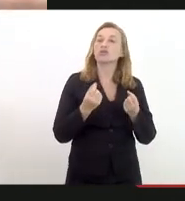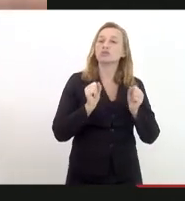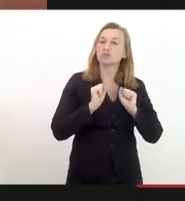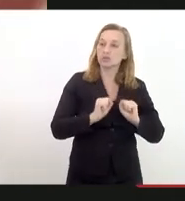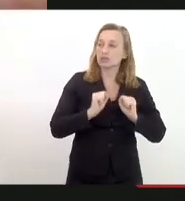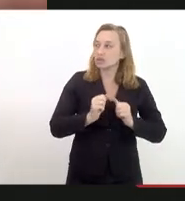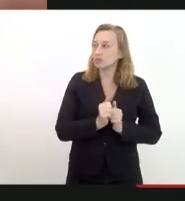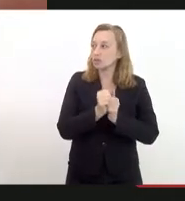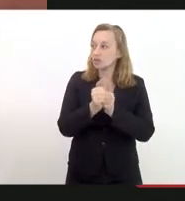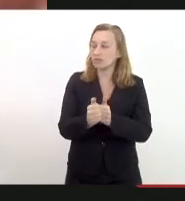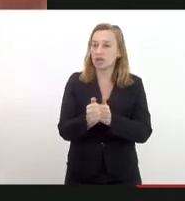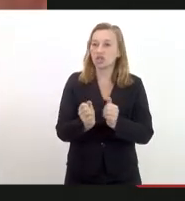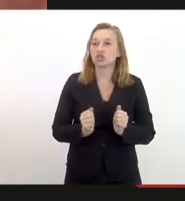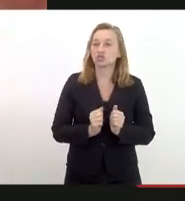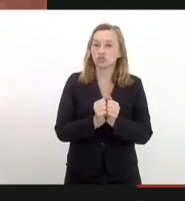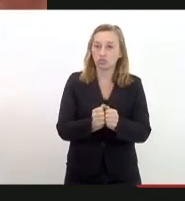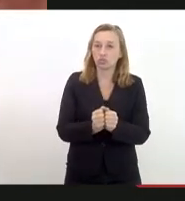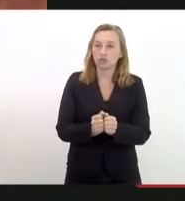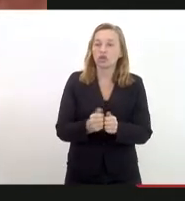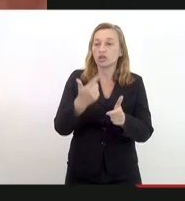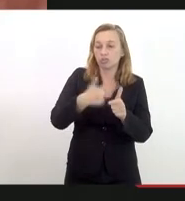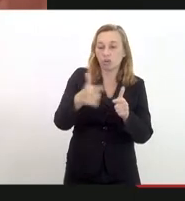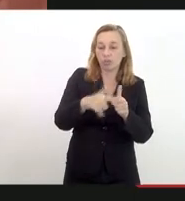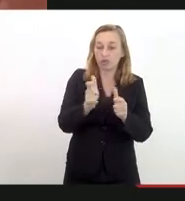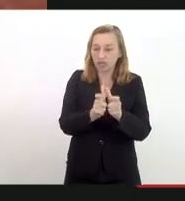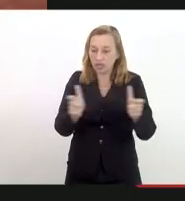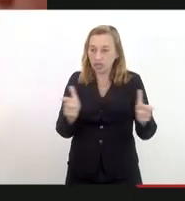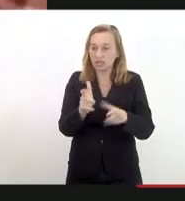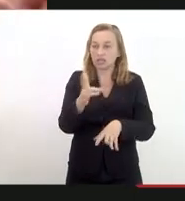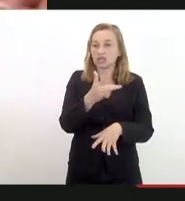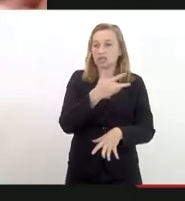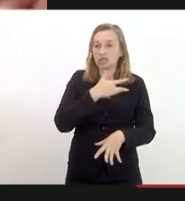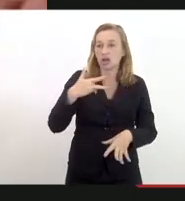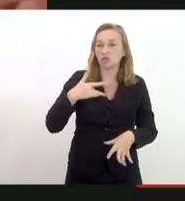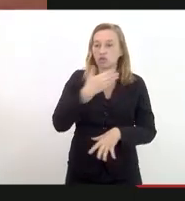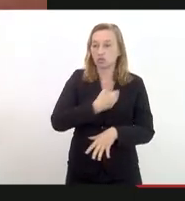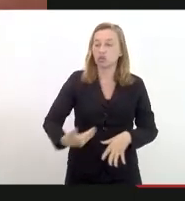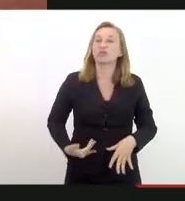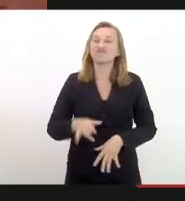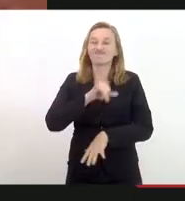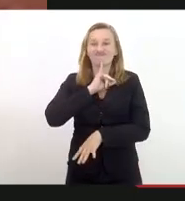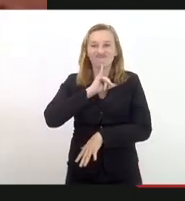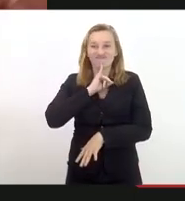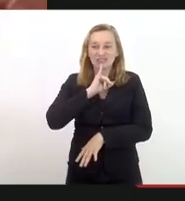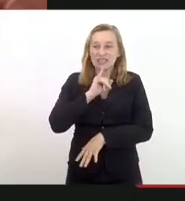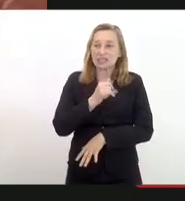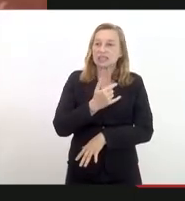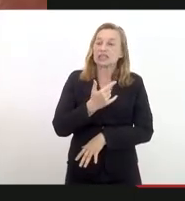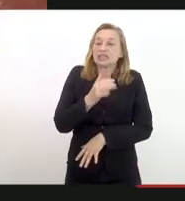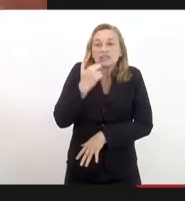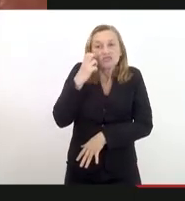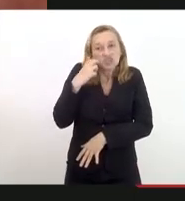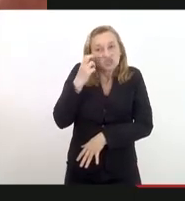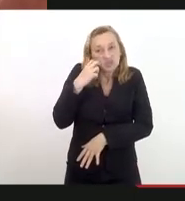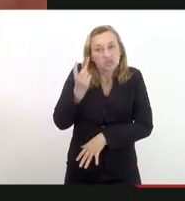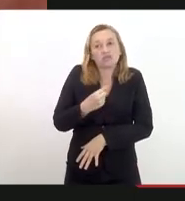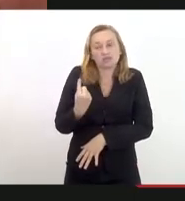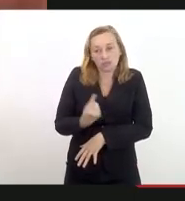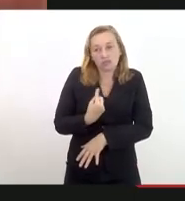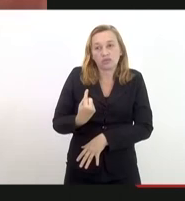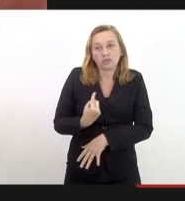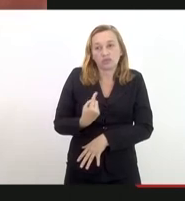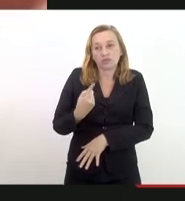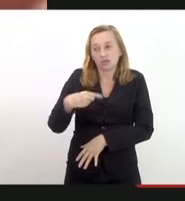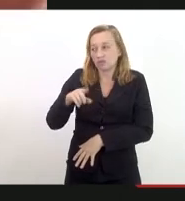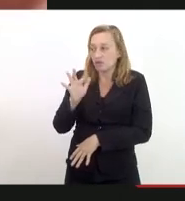caminhar junto para dar conta desse enorme problema de saúde pública que, infelizmente, ainda nos envergonha quando a gente participa dos